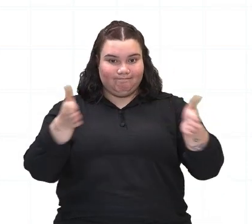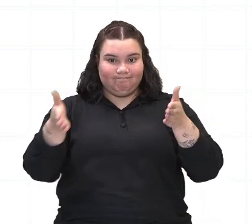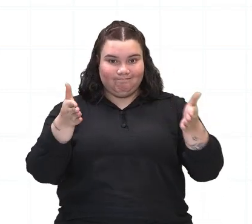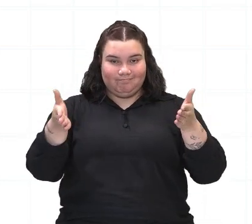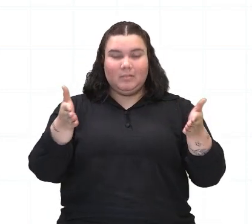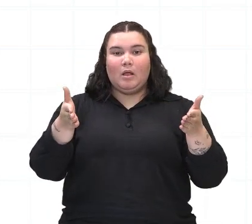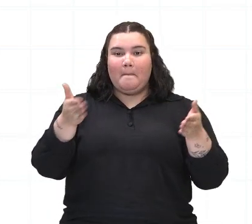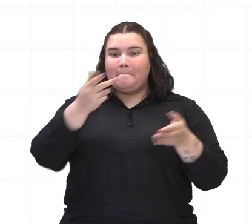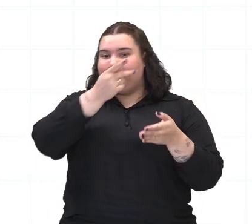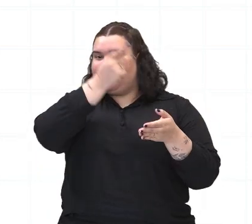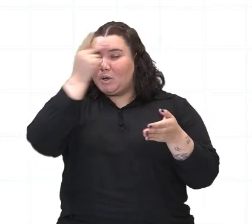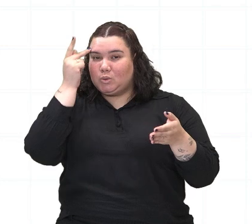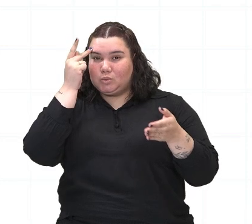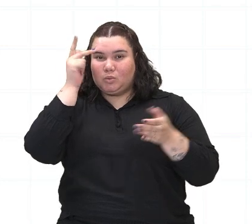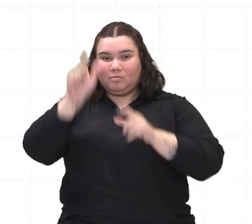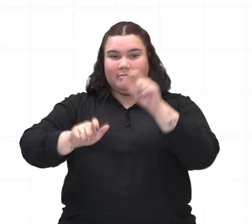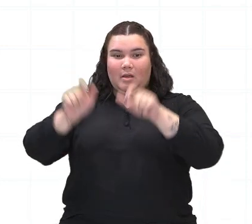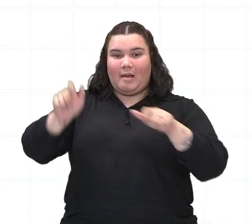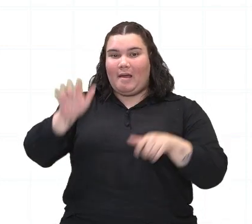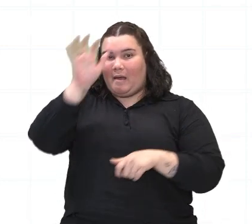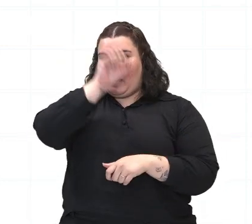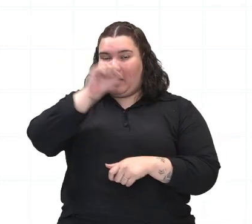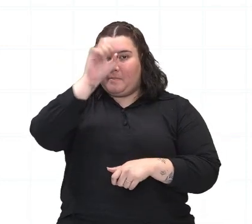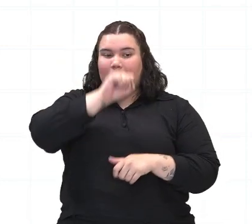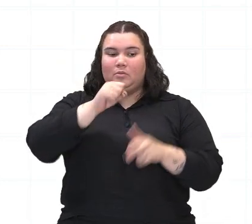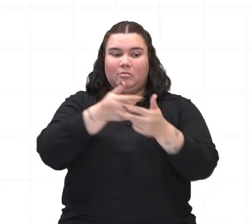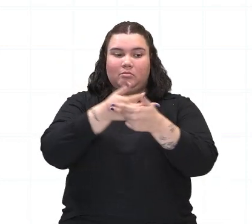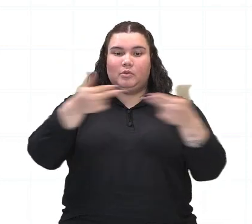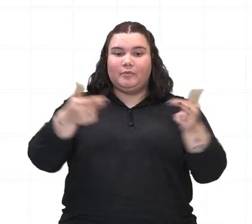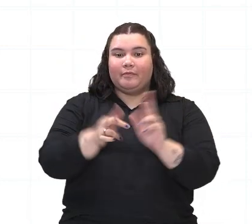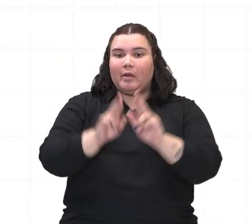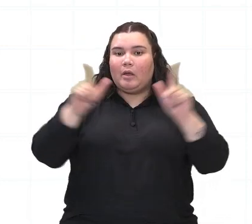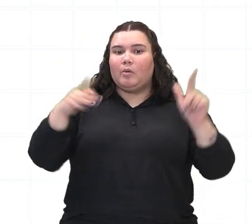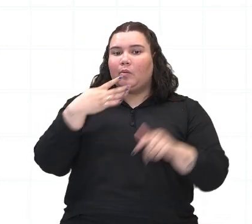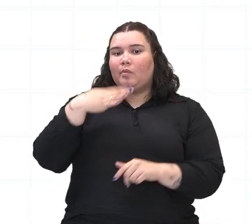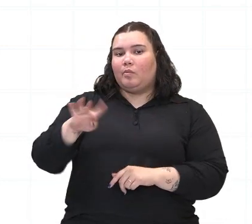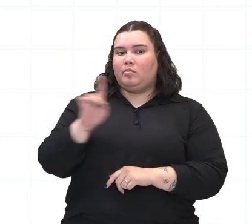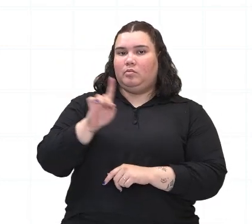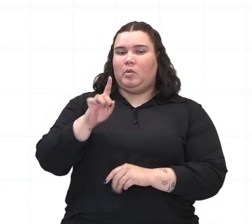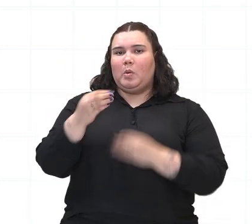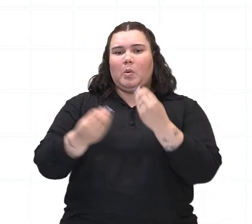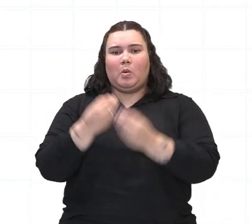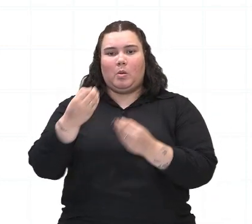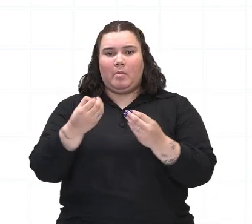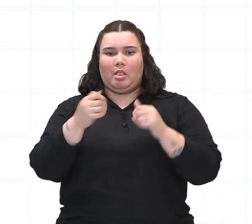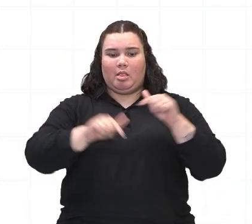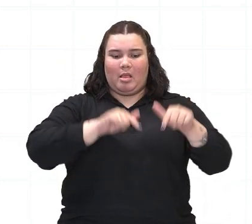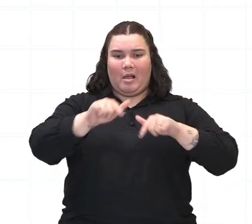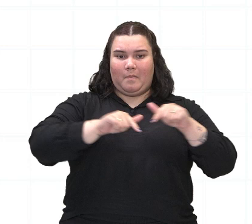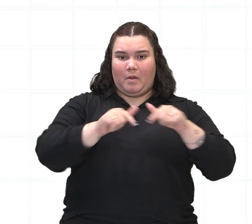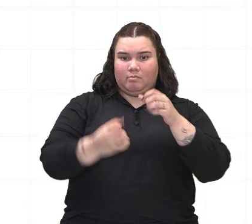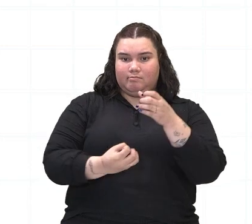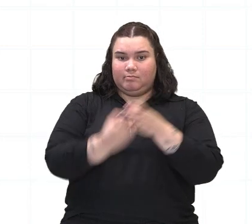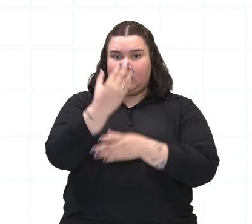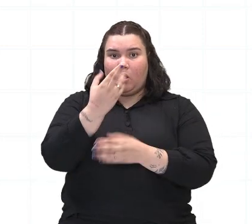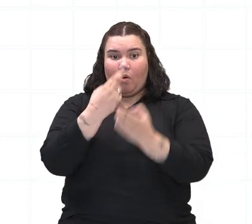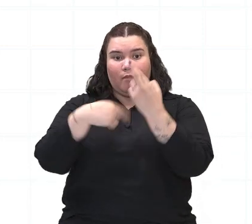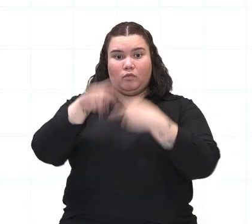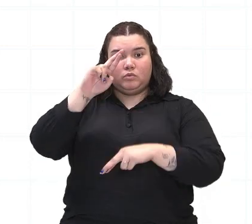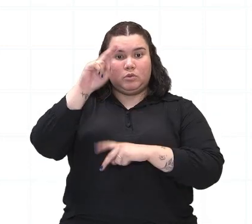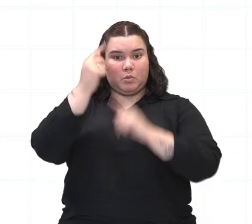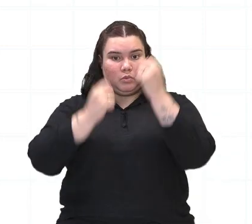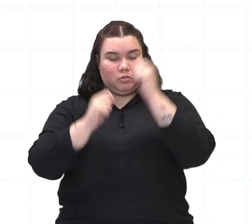aprendia a lidar com questões até então desconhecidas como as mudanças de trabalho originadas pela Revolução